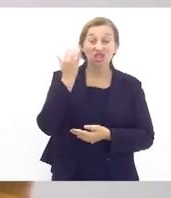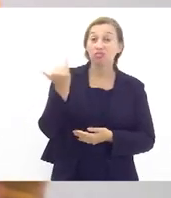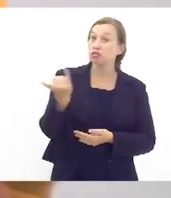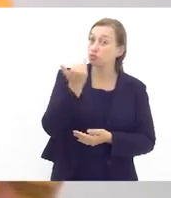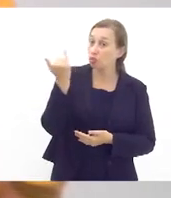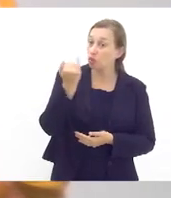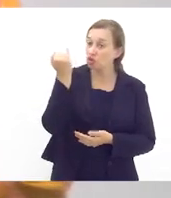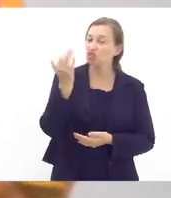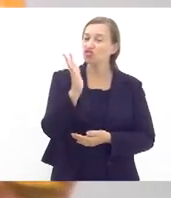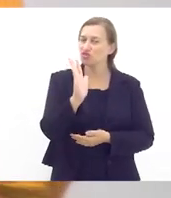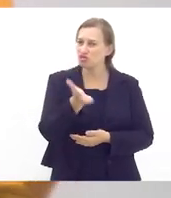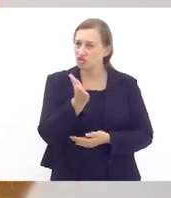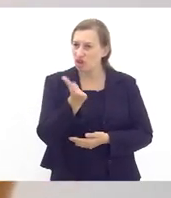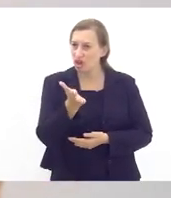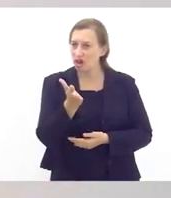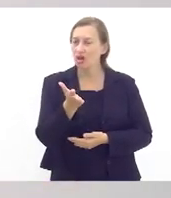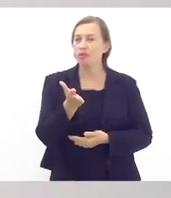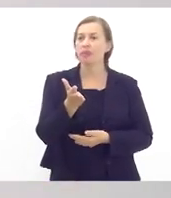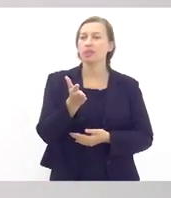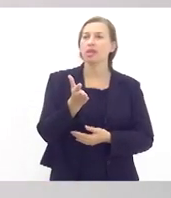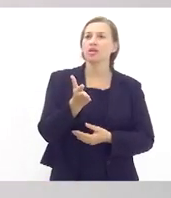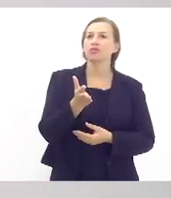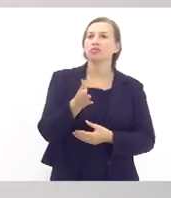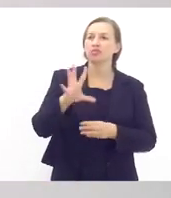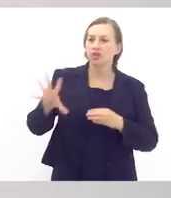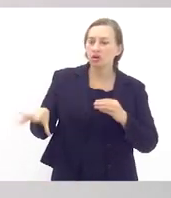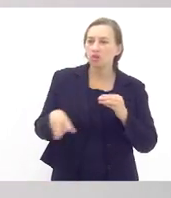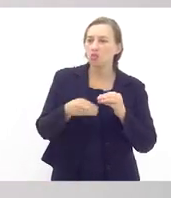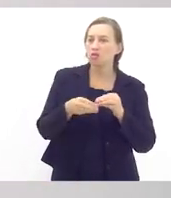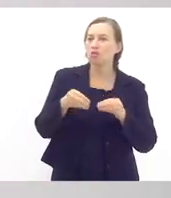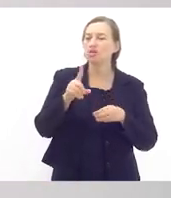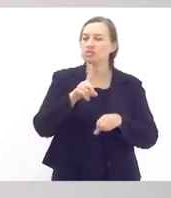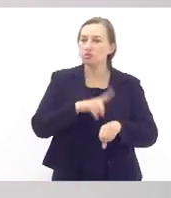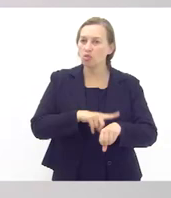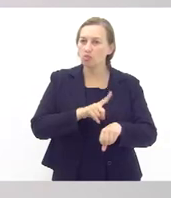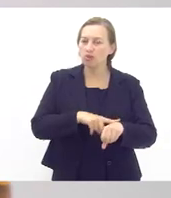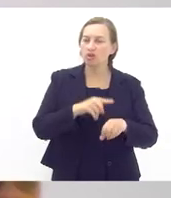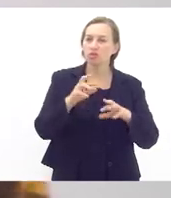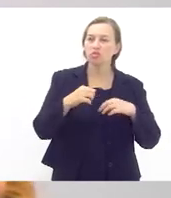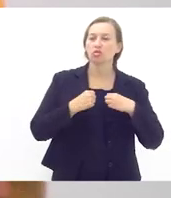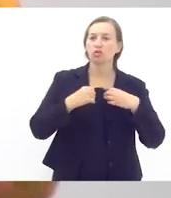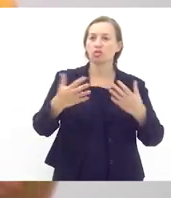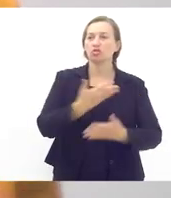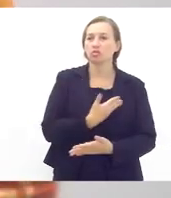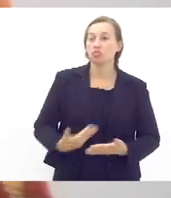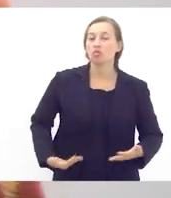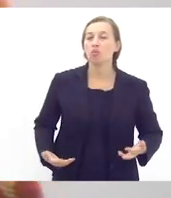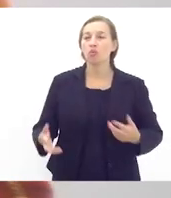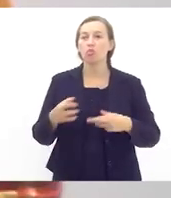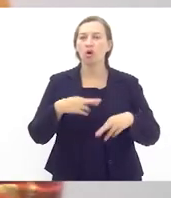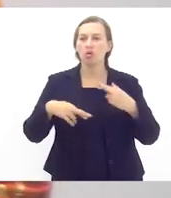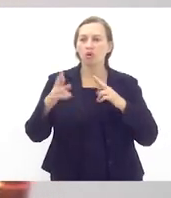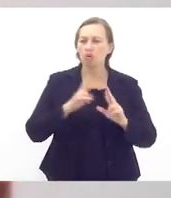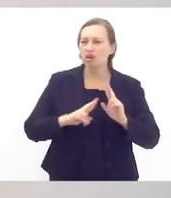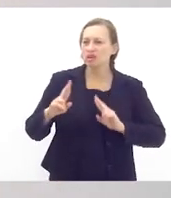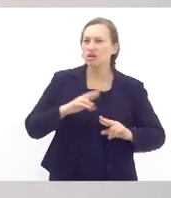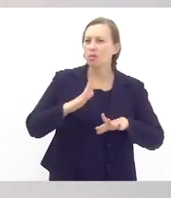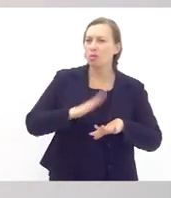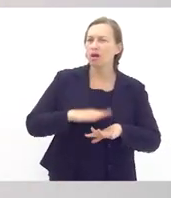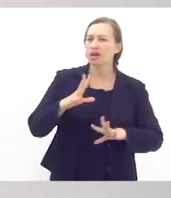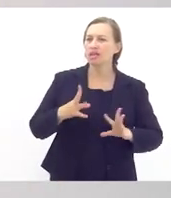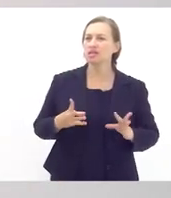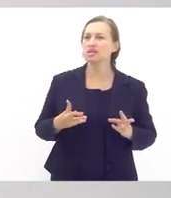importantes já trazer para esse momento de audiência pública uma relação mais afinada